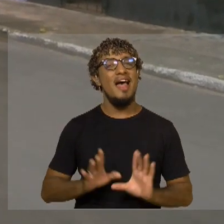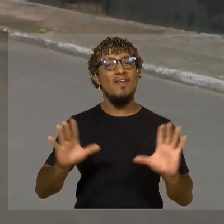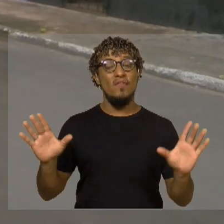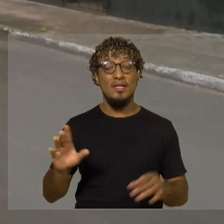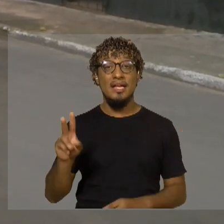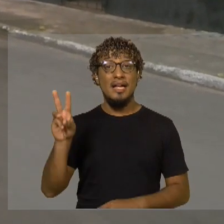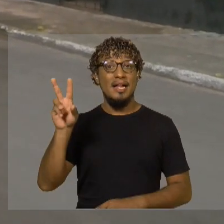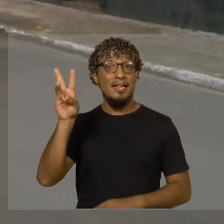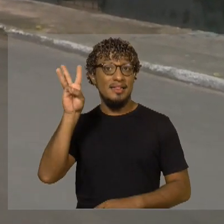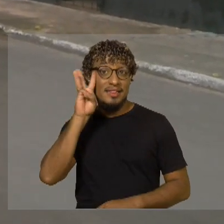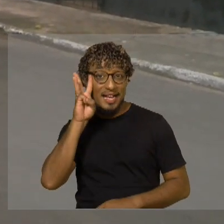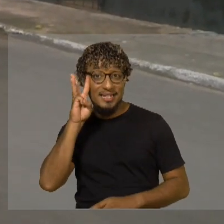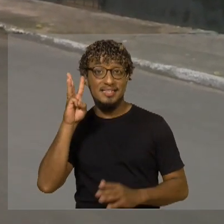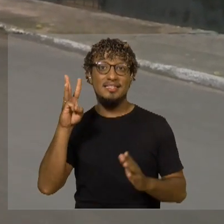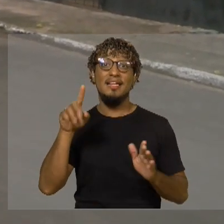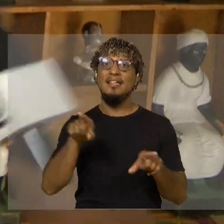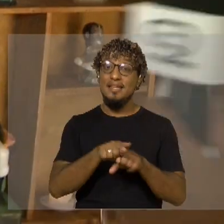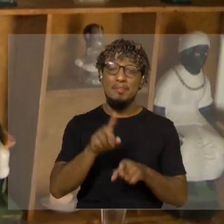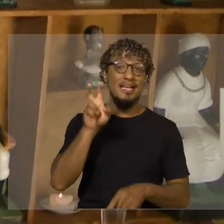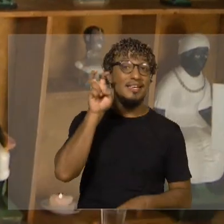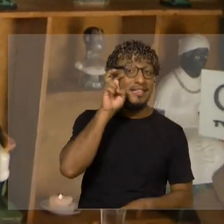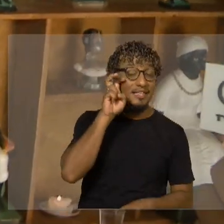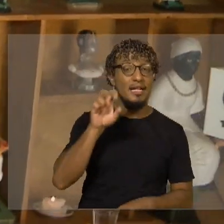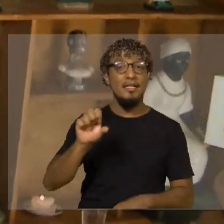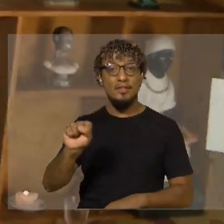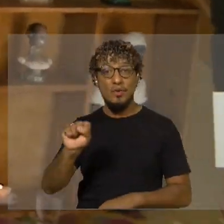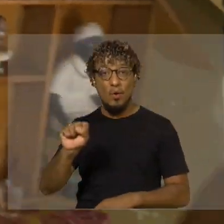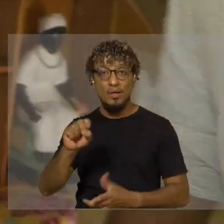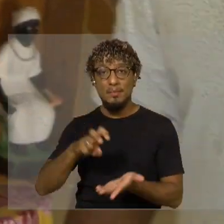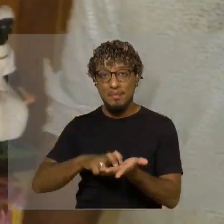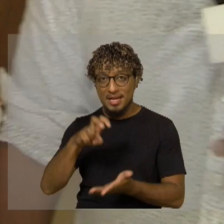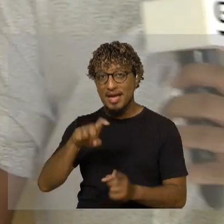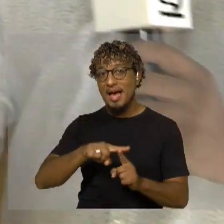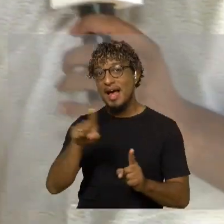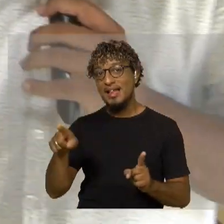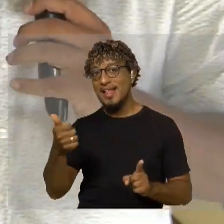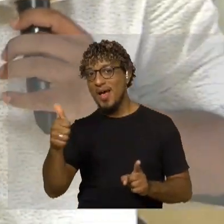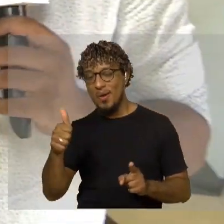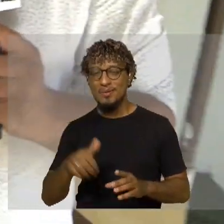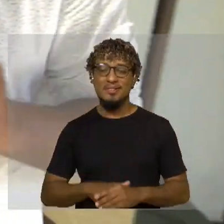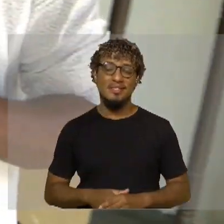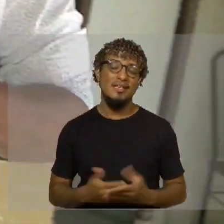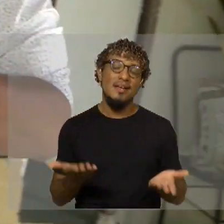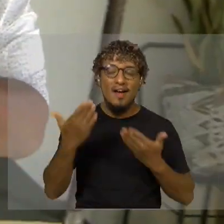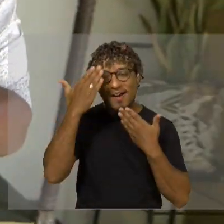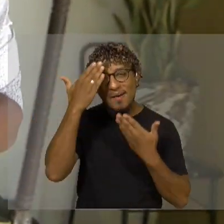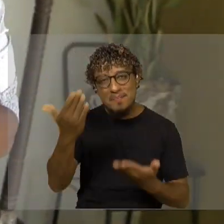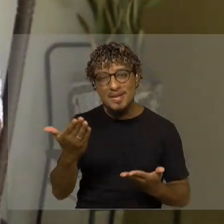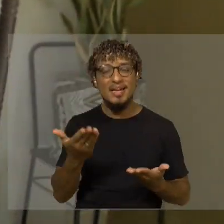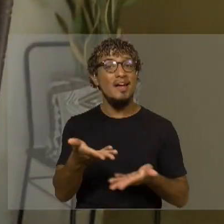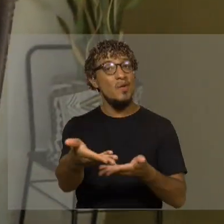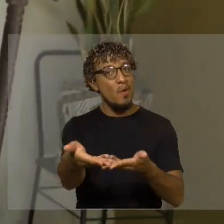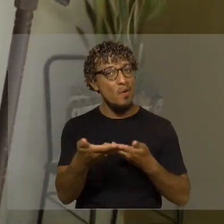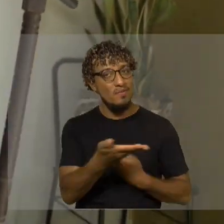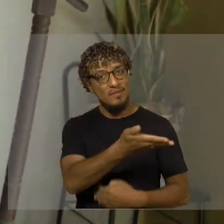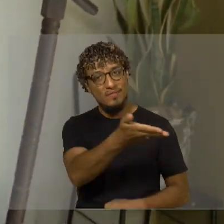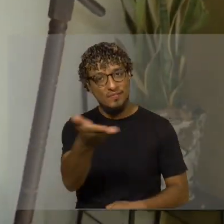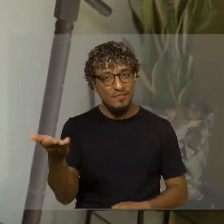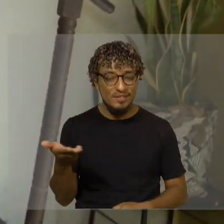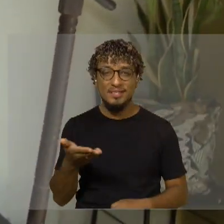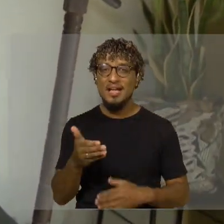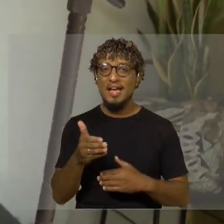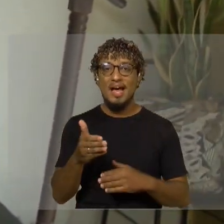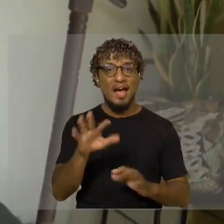dia de terça e quinta, das 8 às 11. Muito obrigado, viu, Jéssica, pelas suas informações. Então, fica aí o convite mais que feito a todo mundo que